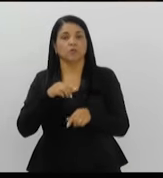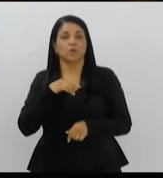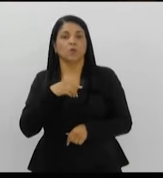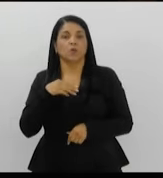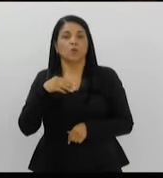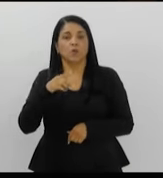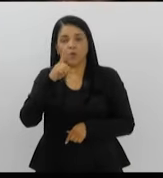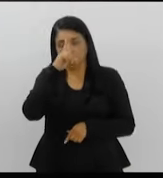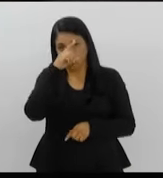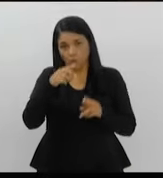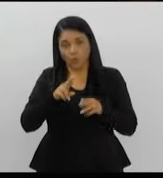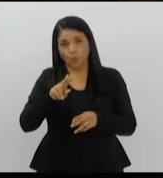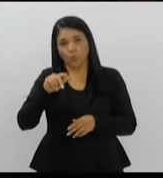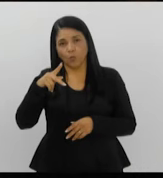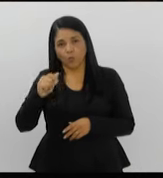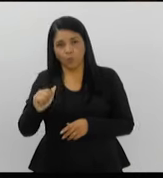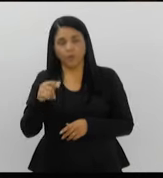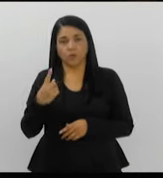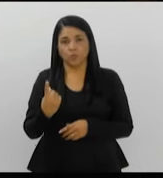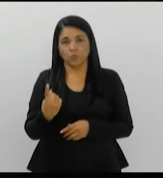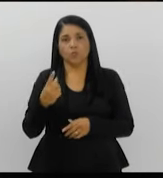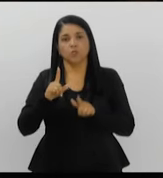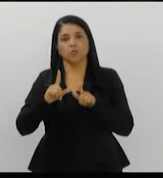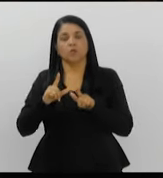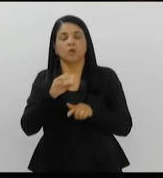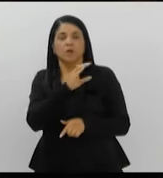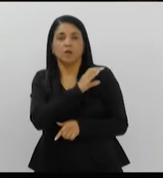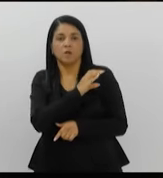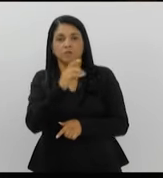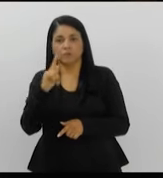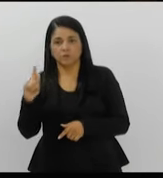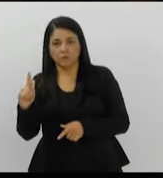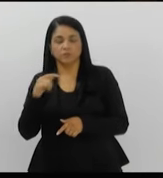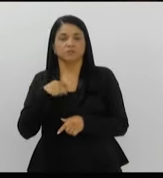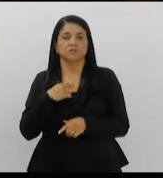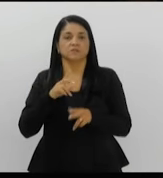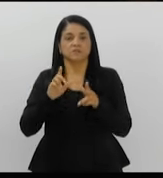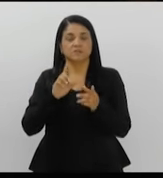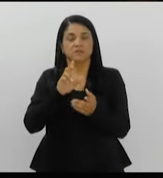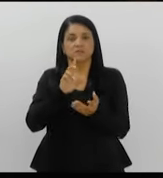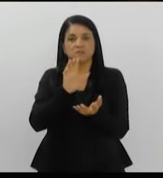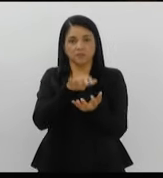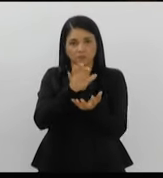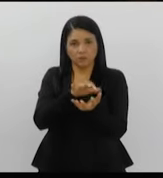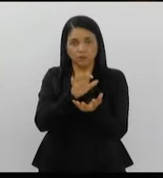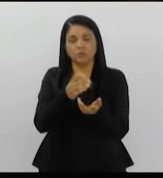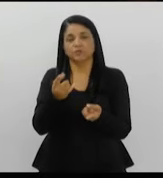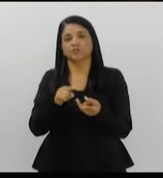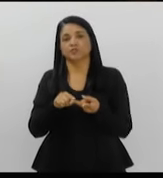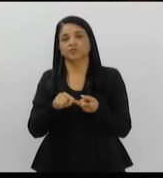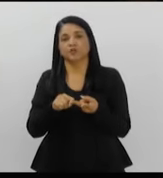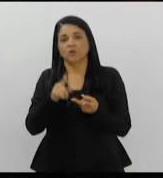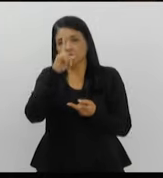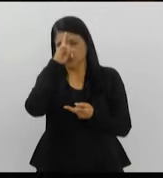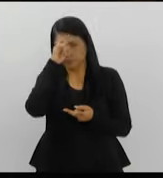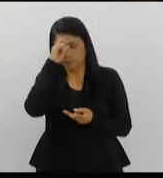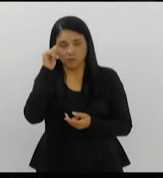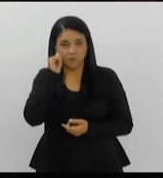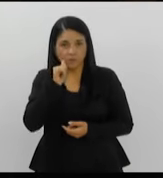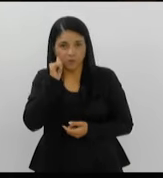Campo Grande 1, UPA Campo Grande 2, Santa Cruz, Ilha do Governador, várias UPAs, o Hospital da Mulher Eloneide